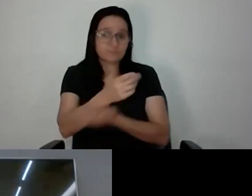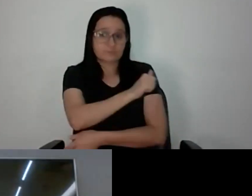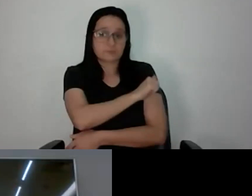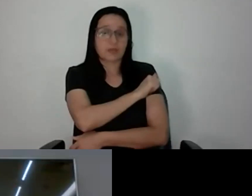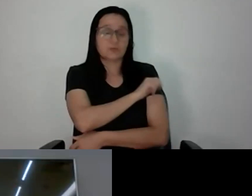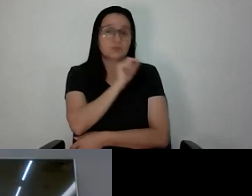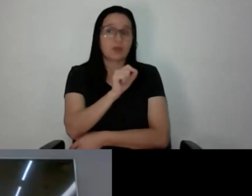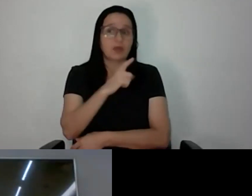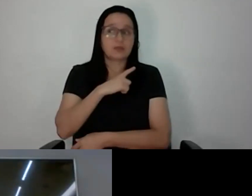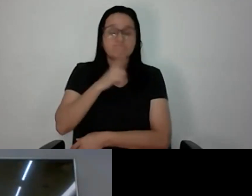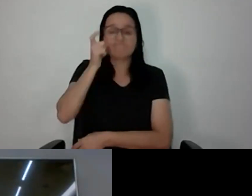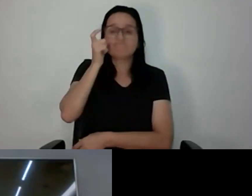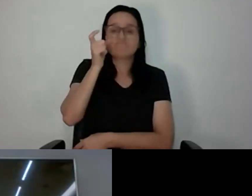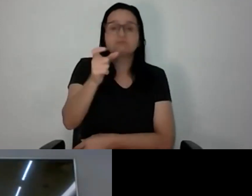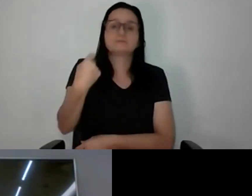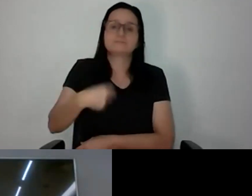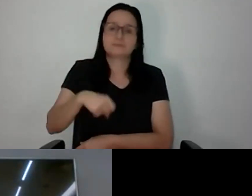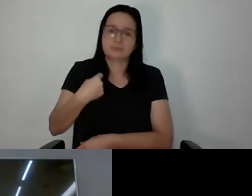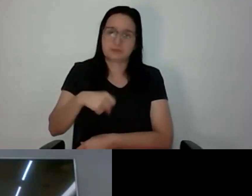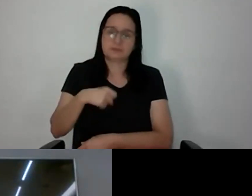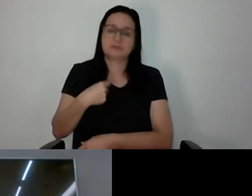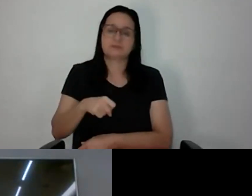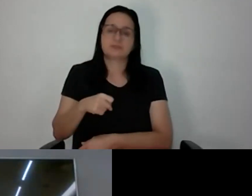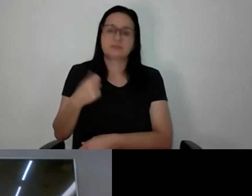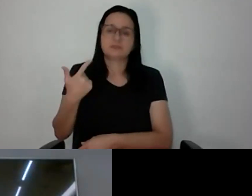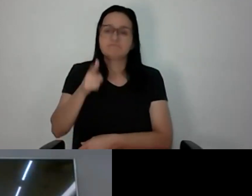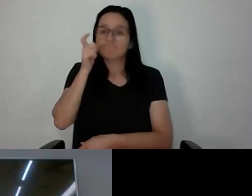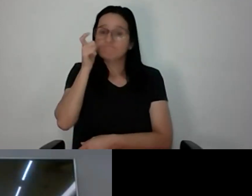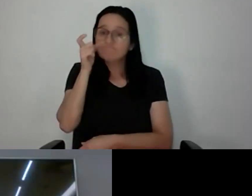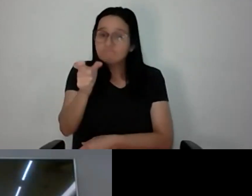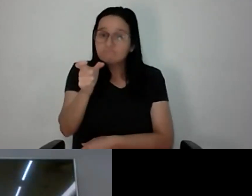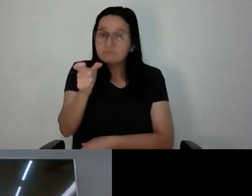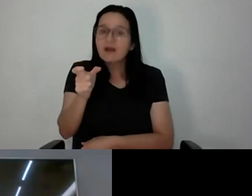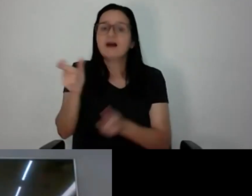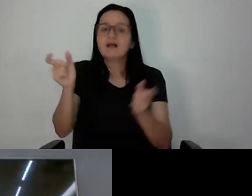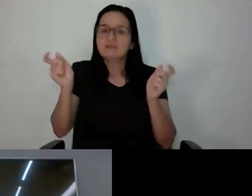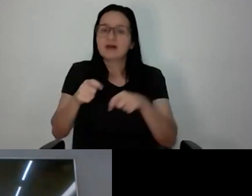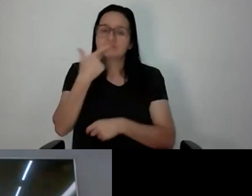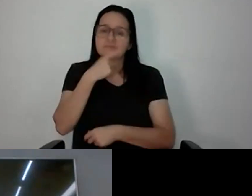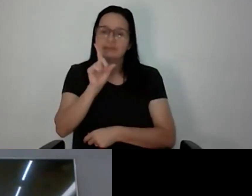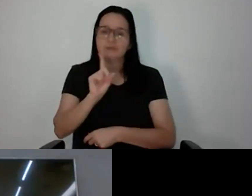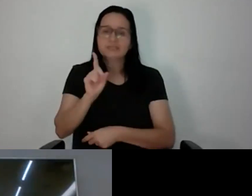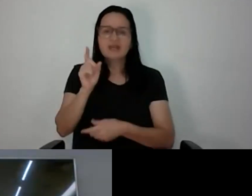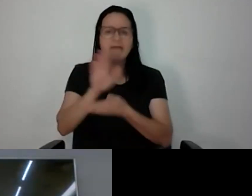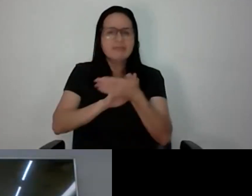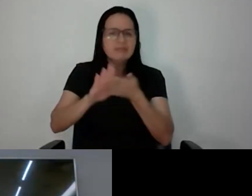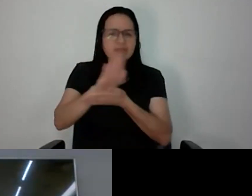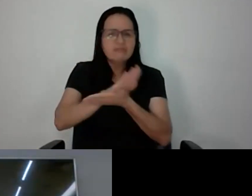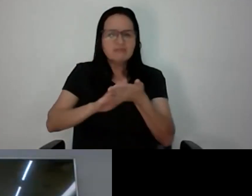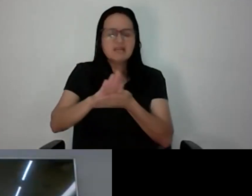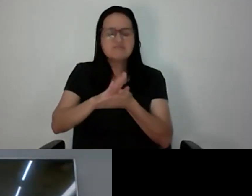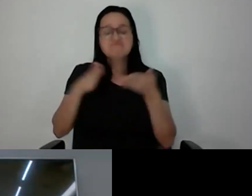ser muito interessado, porque provavelmente ele não vai ser interessante. É difícil uma pessoa que não construiu nada, que só chegou na